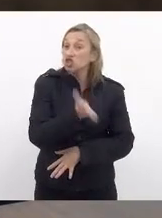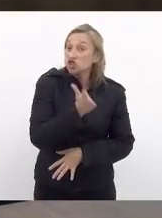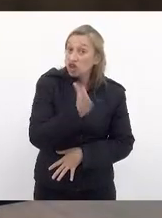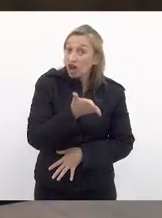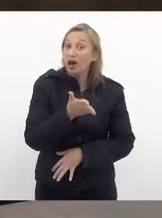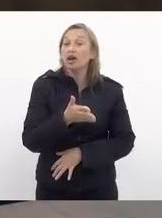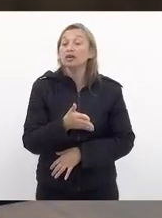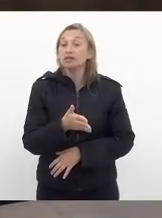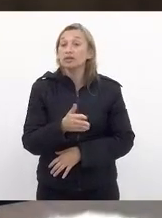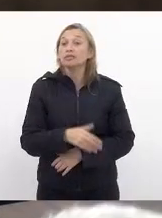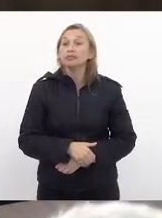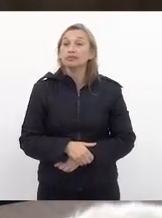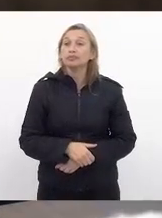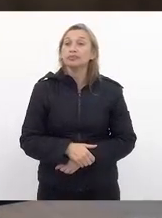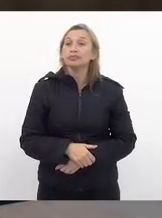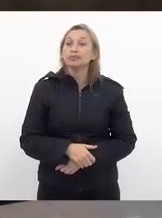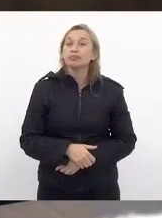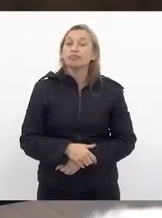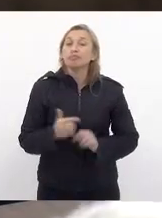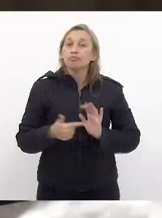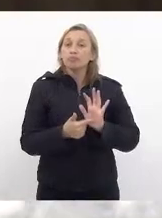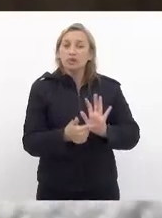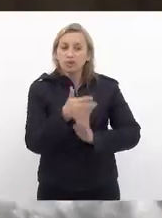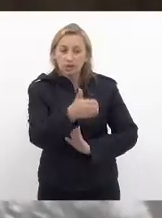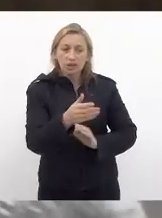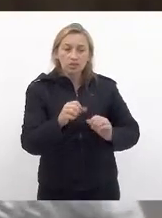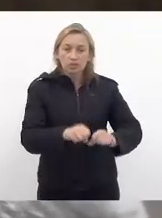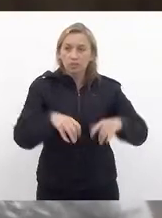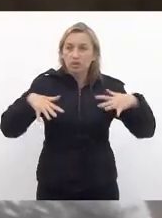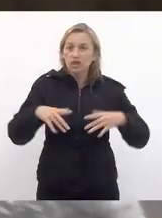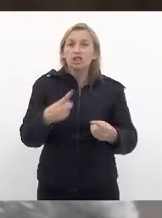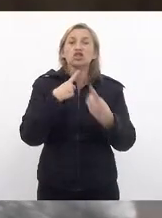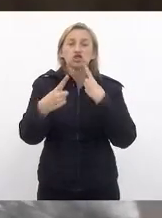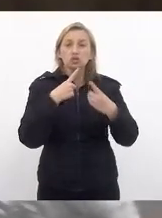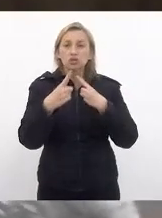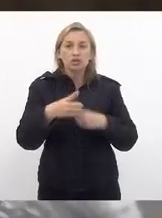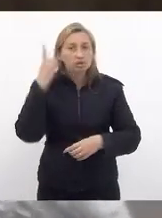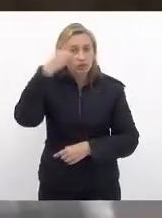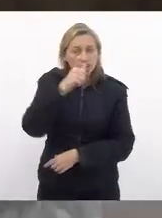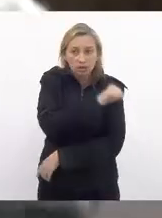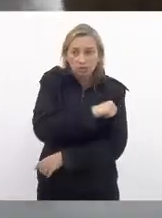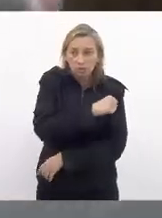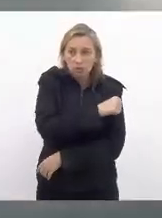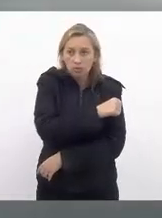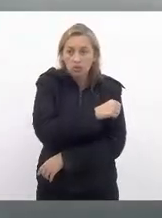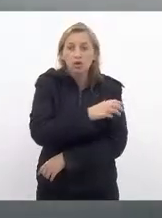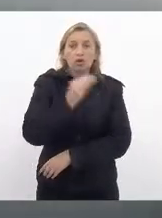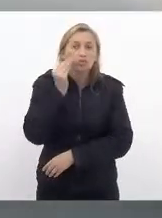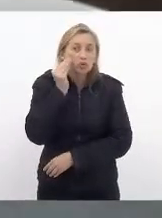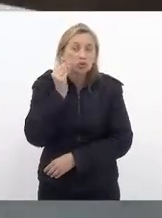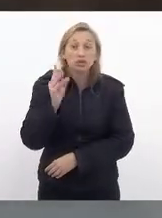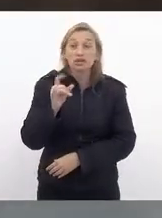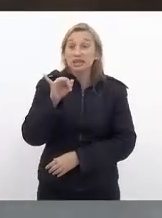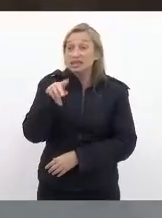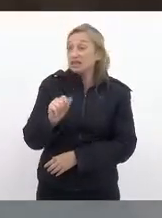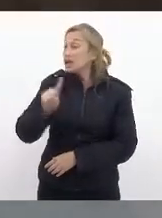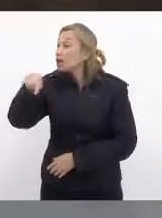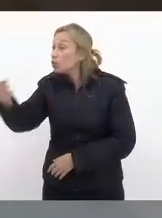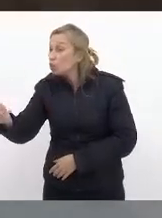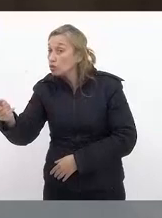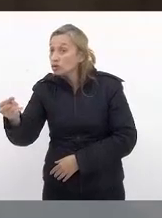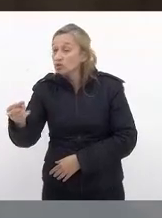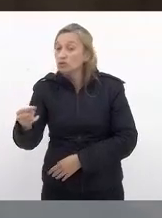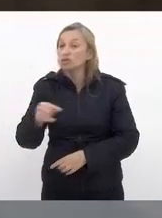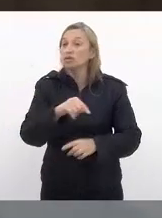já enfim trazido aqui ao plenário pela discussão da deputada Mônica France o Telecine a outra é